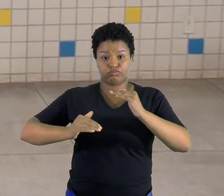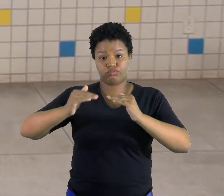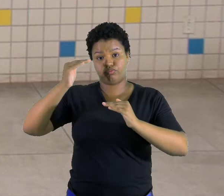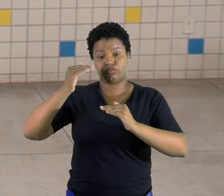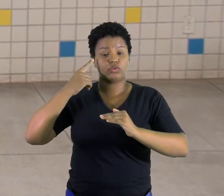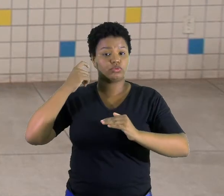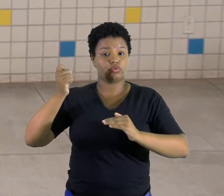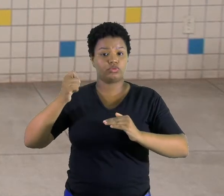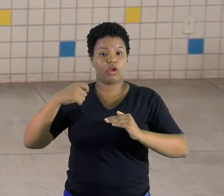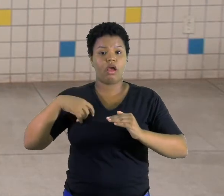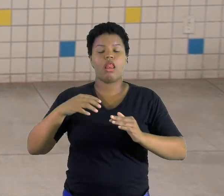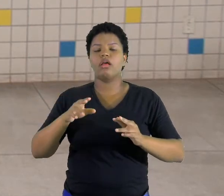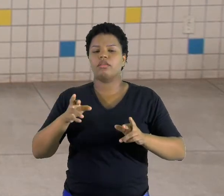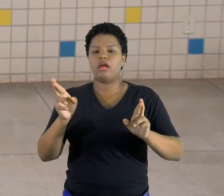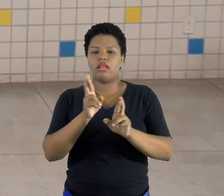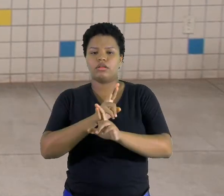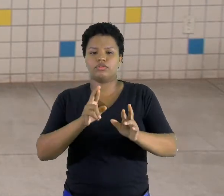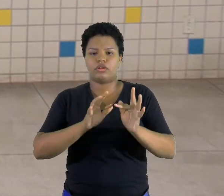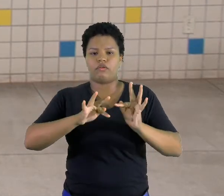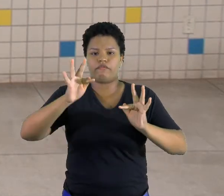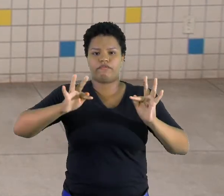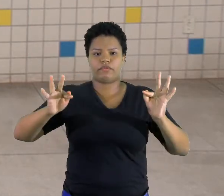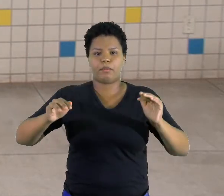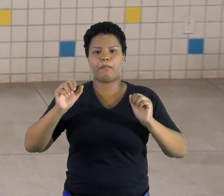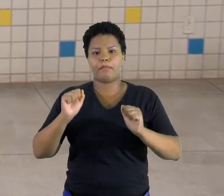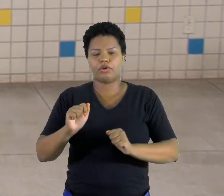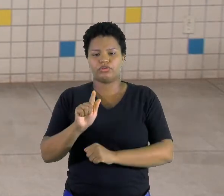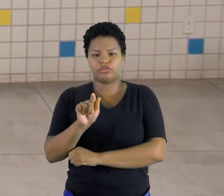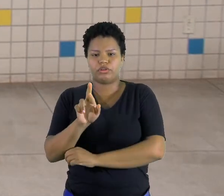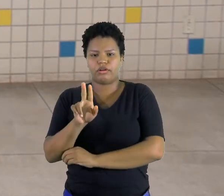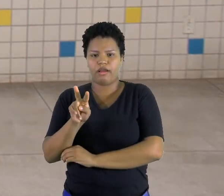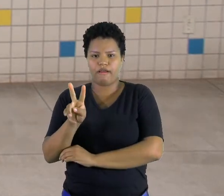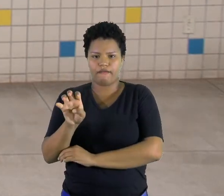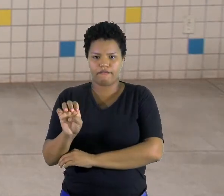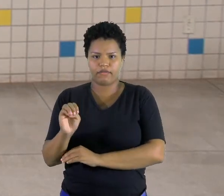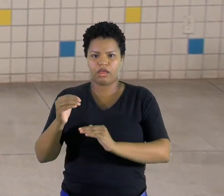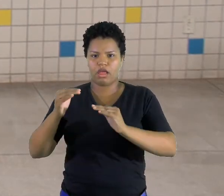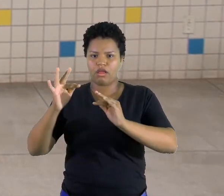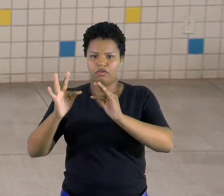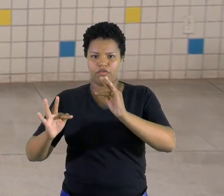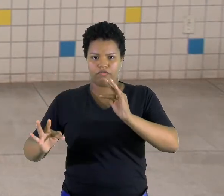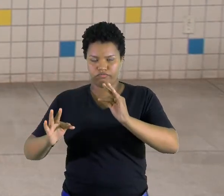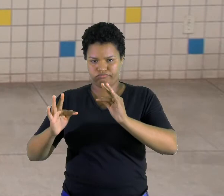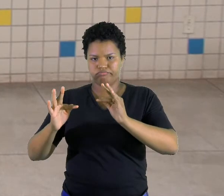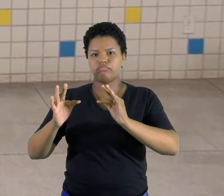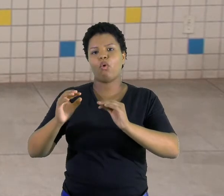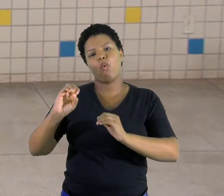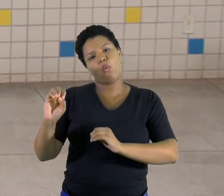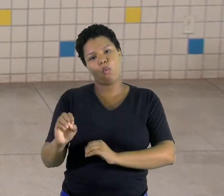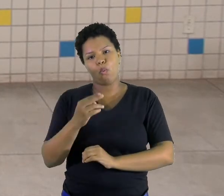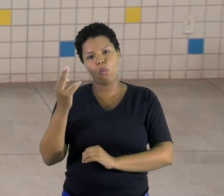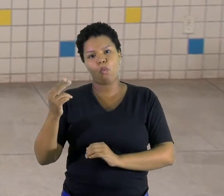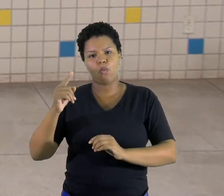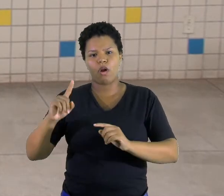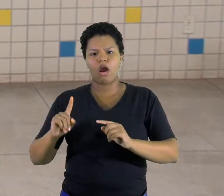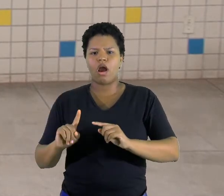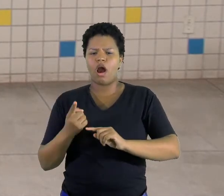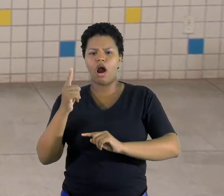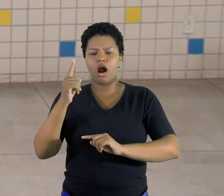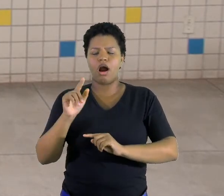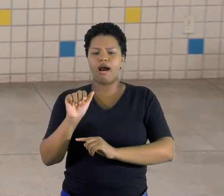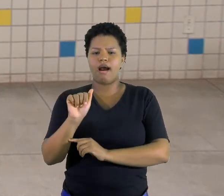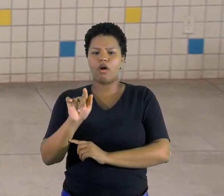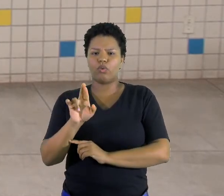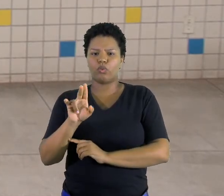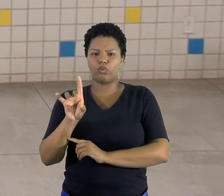à frequência. O som pode ser grave, que a gente fala que é baixa frequência, ou o som pode ser agudo, que é que a gente fala que é